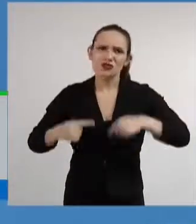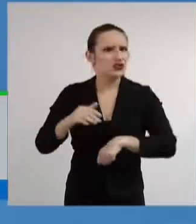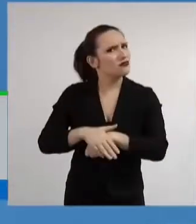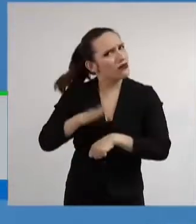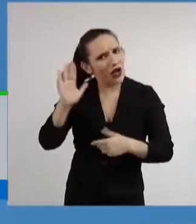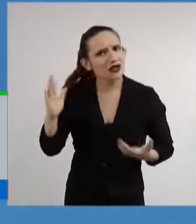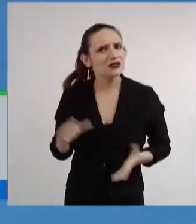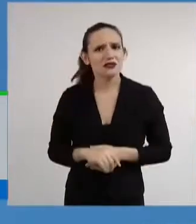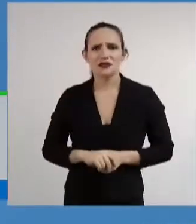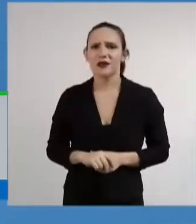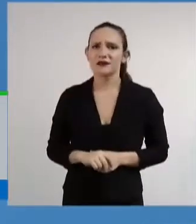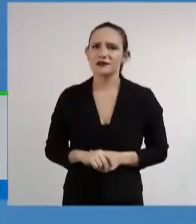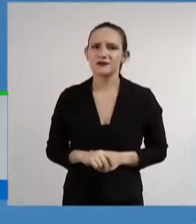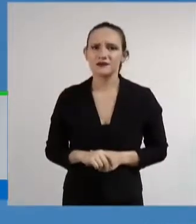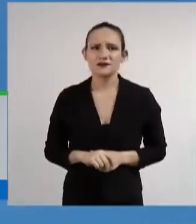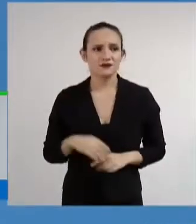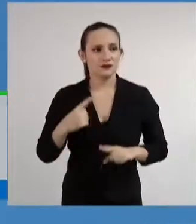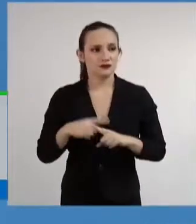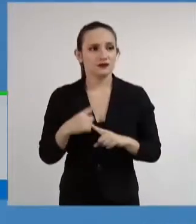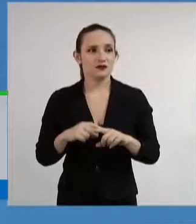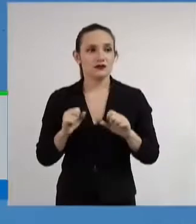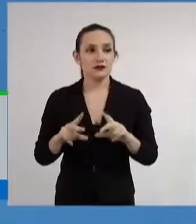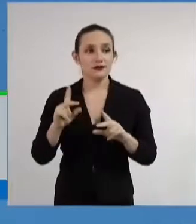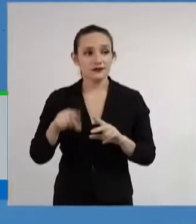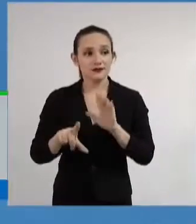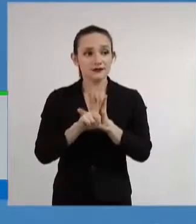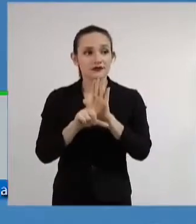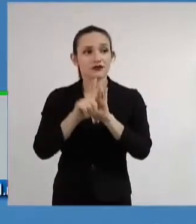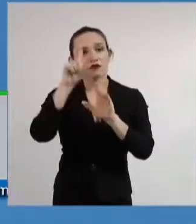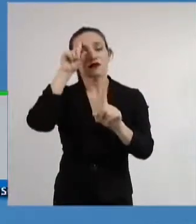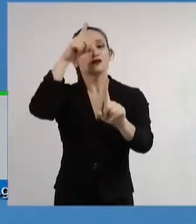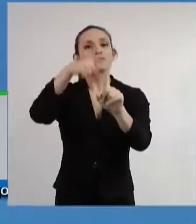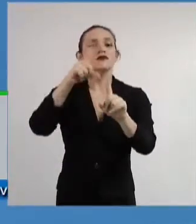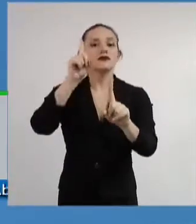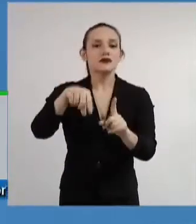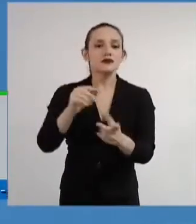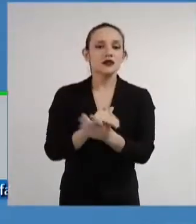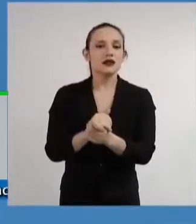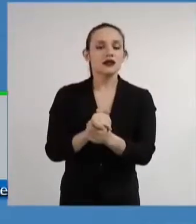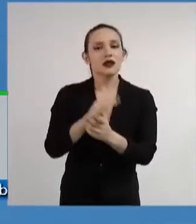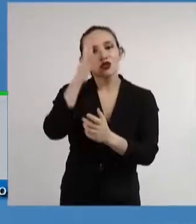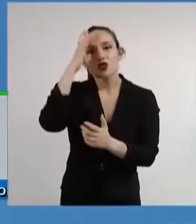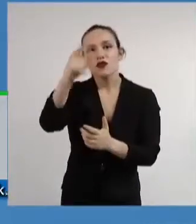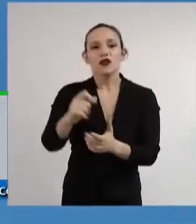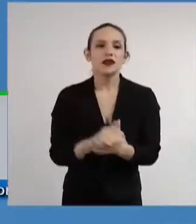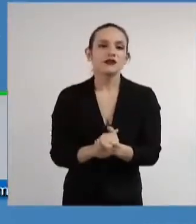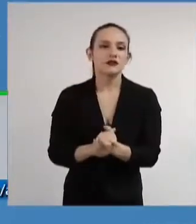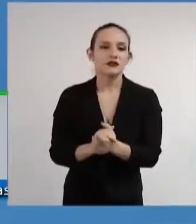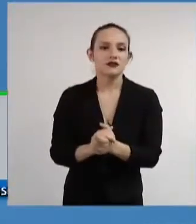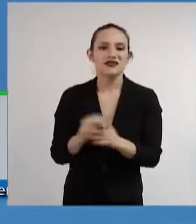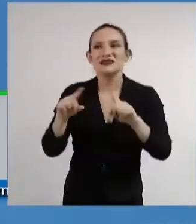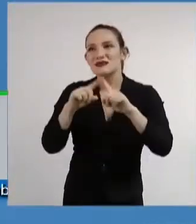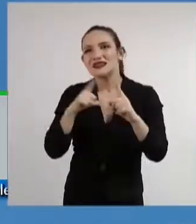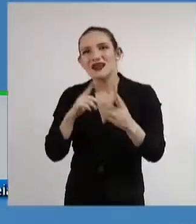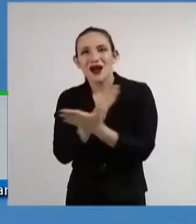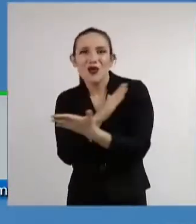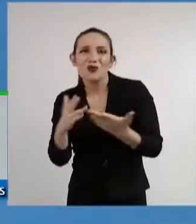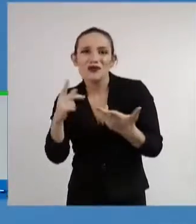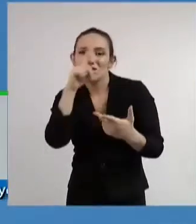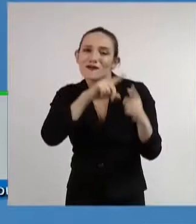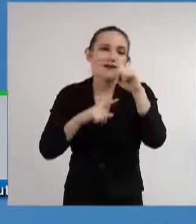discutida, porque a lei veio para resolver e ela foge de alguns parâmetros e acontece essas barbáries.